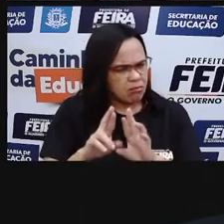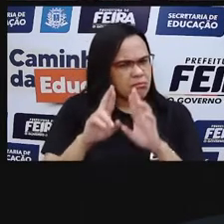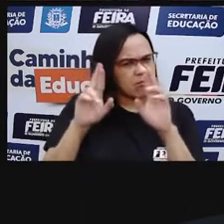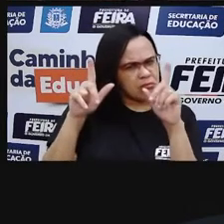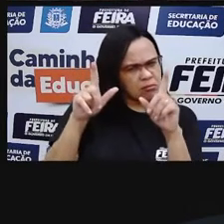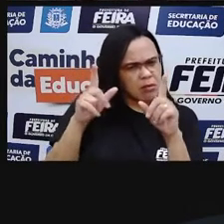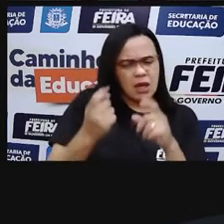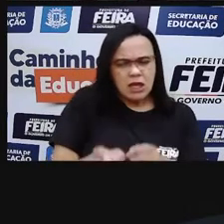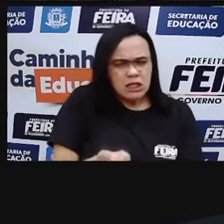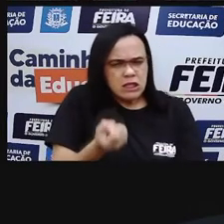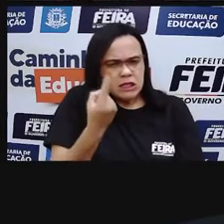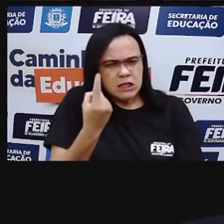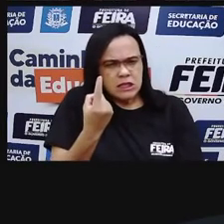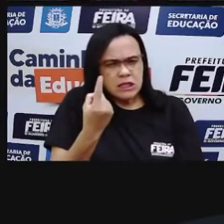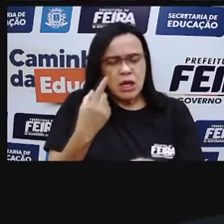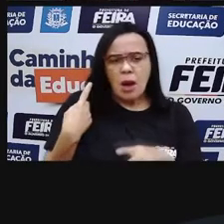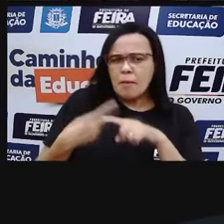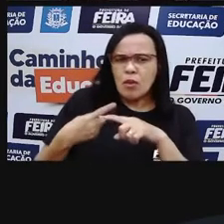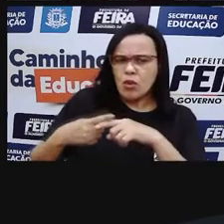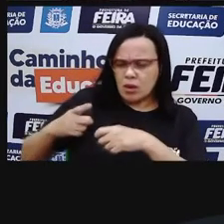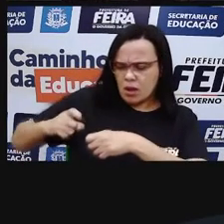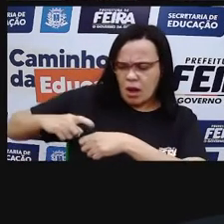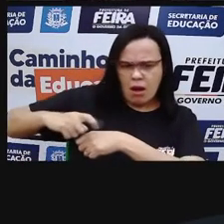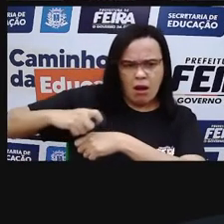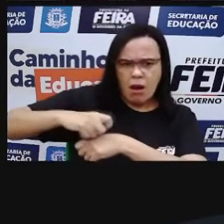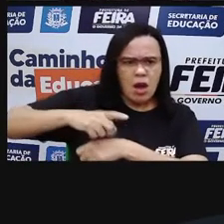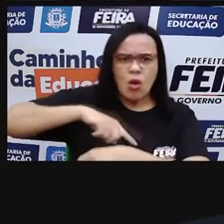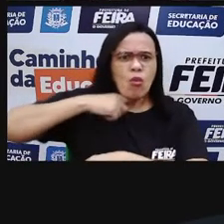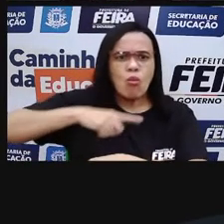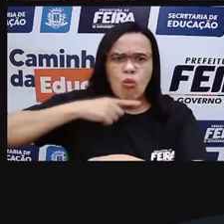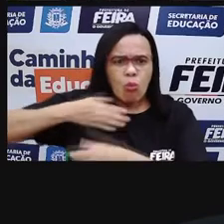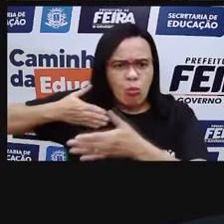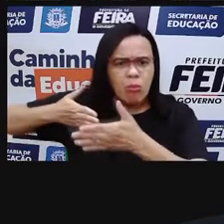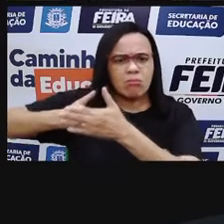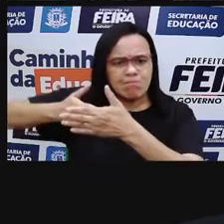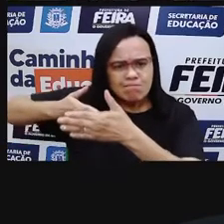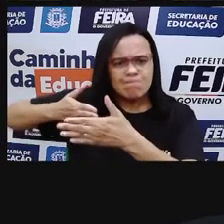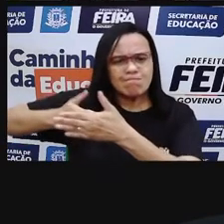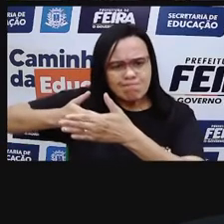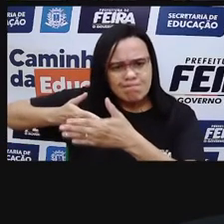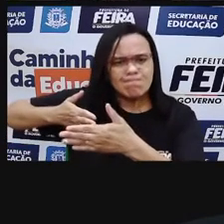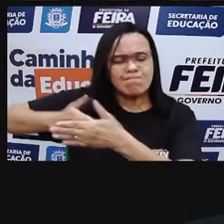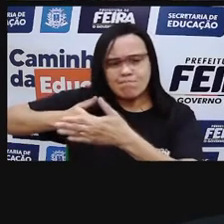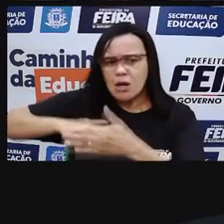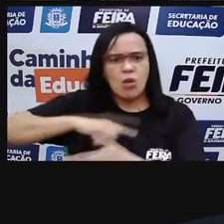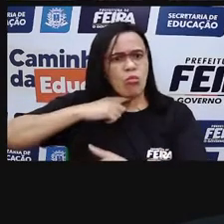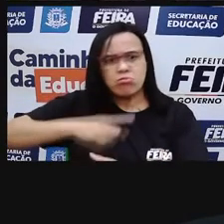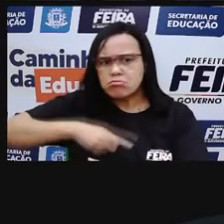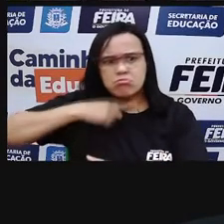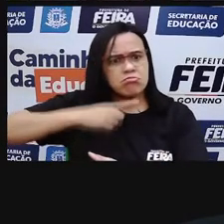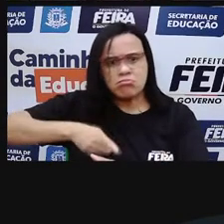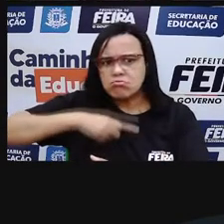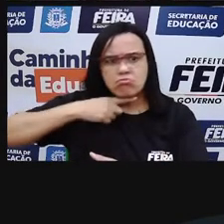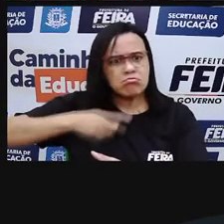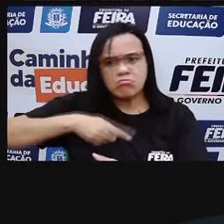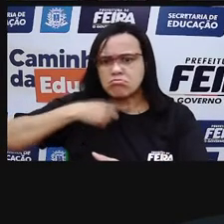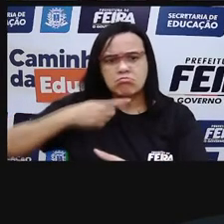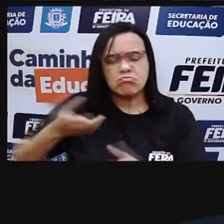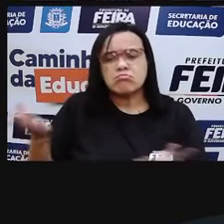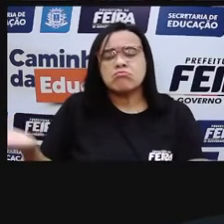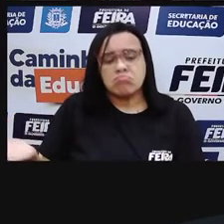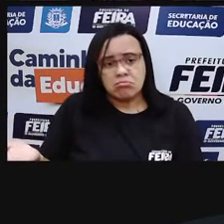que as bactérias não conseguem ultrapassar esse espaço, esse território aí, que o fungo